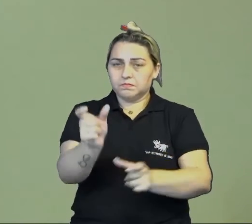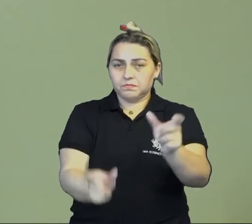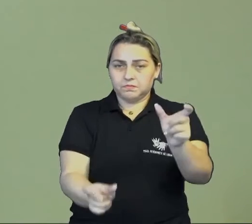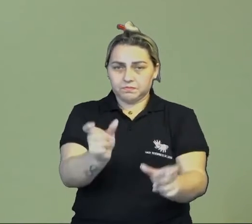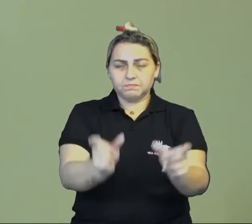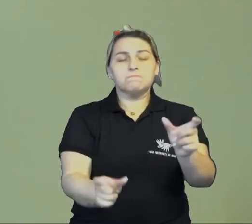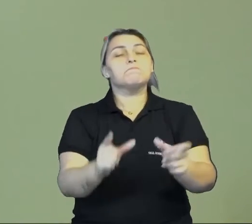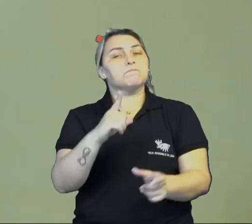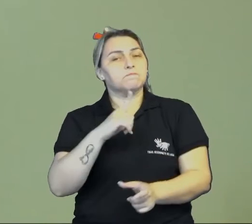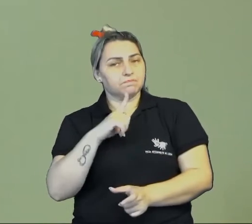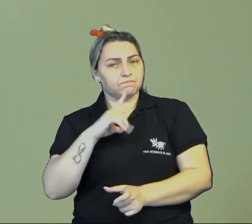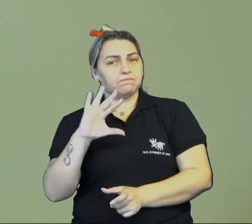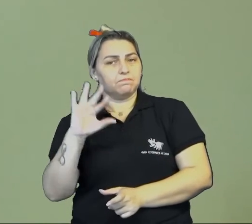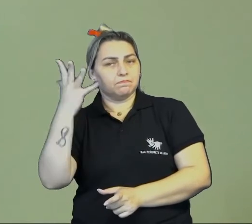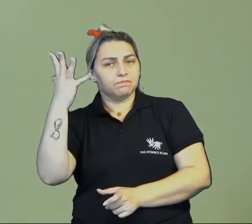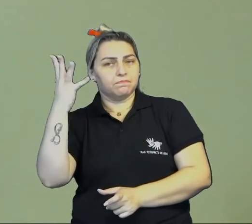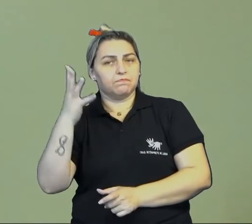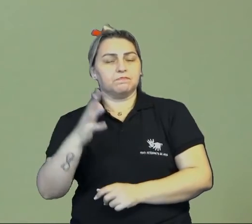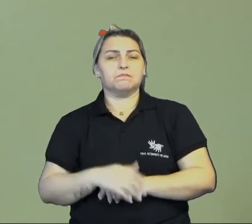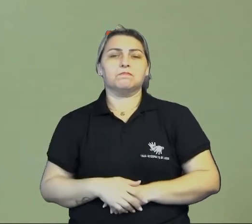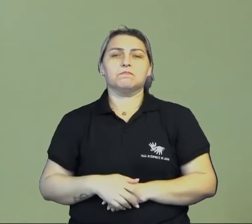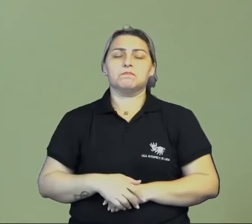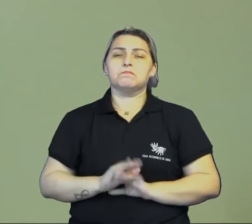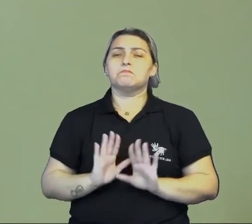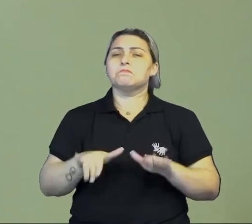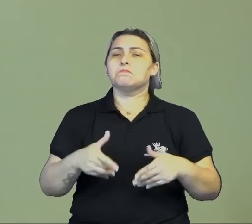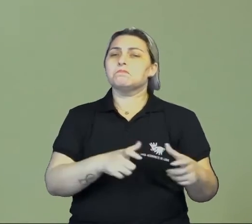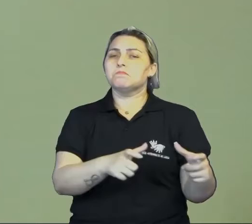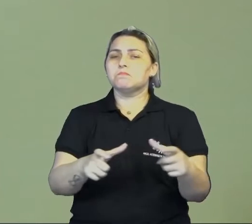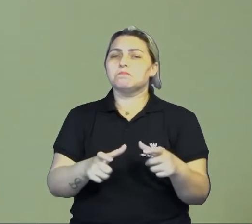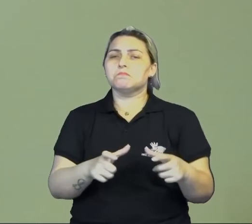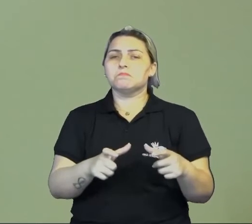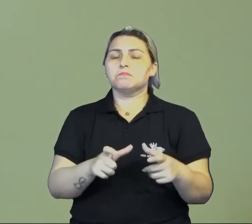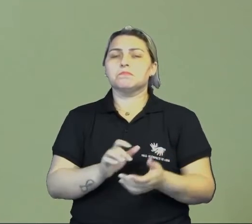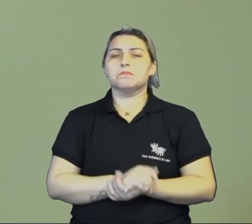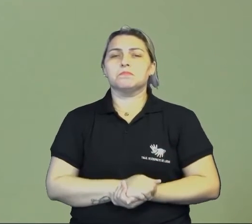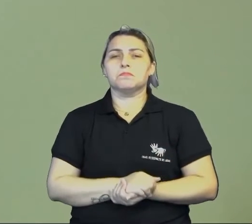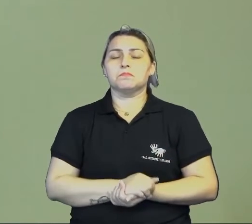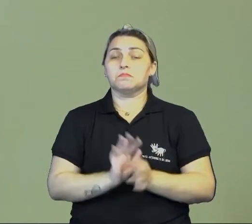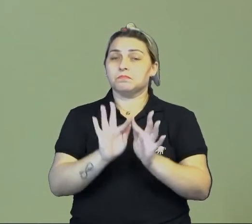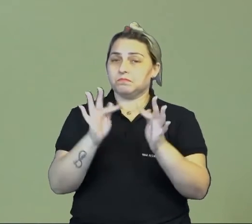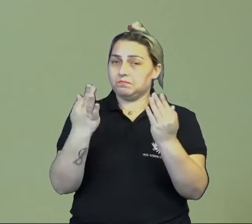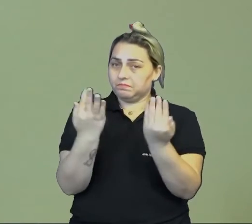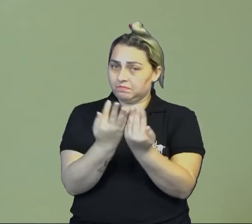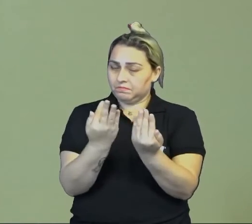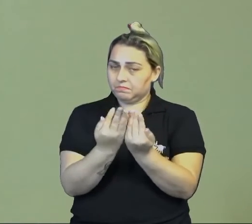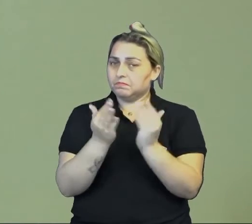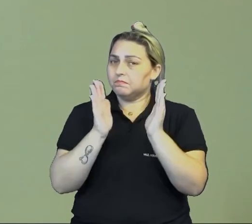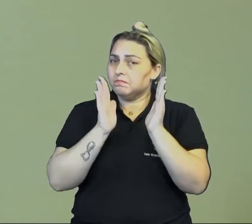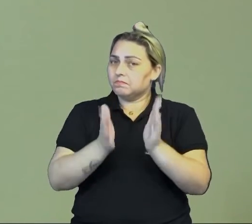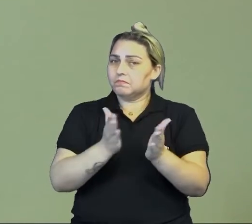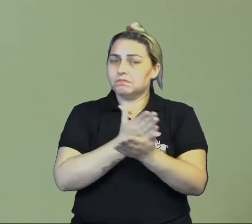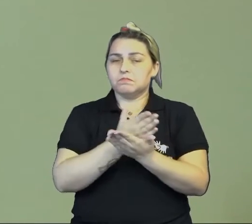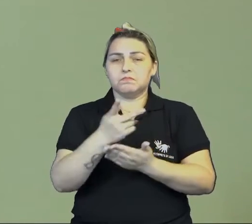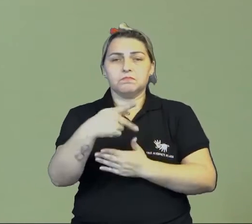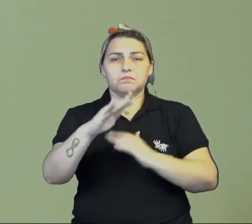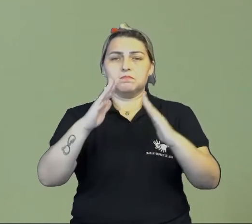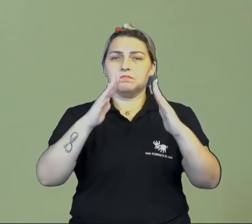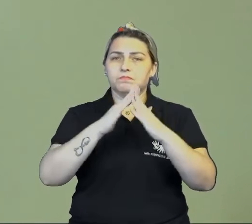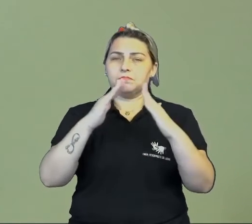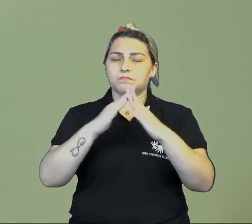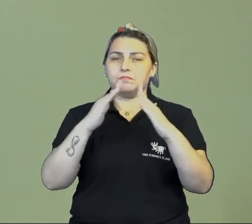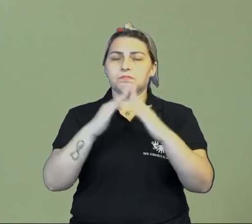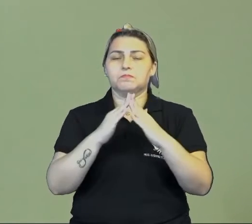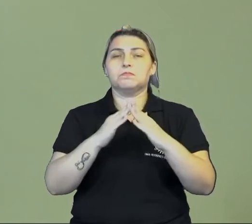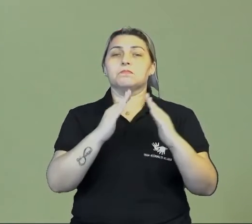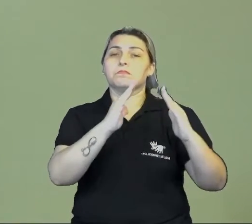vai ocorrer. Quais são esses espaços de socialização? A família já começa pela sua casa.